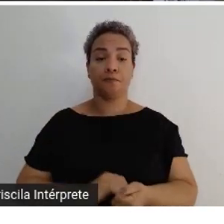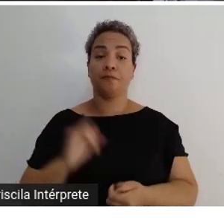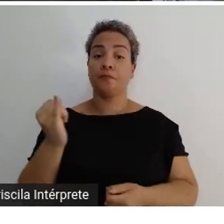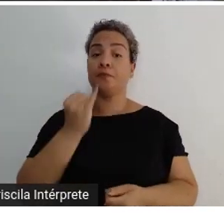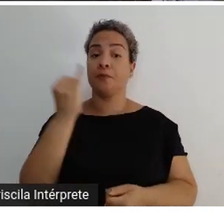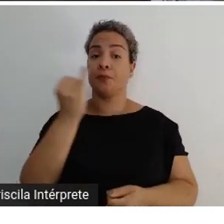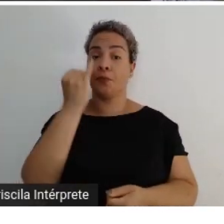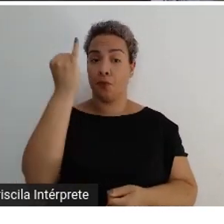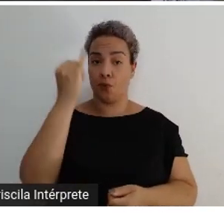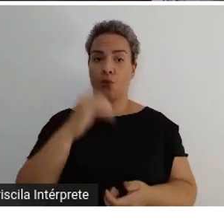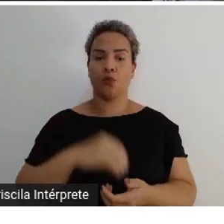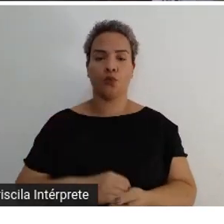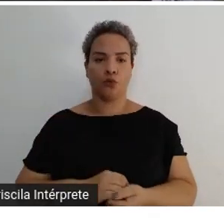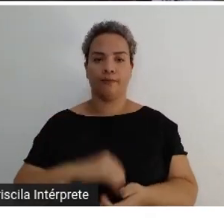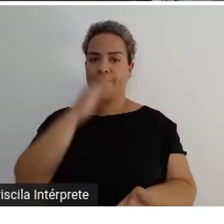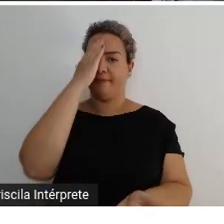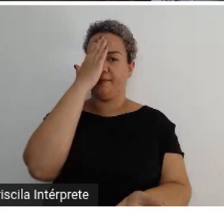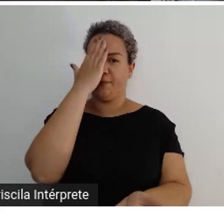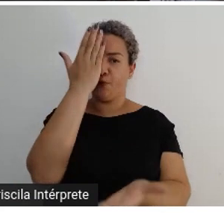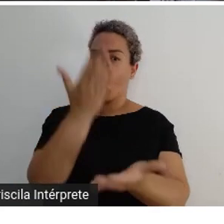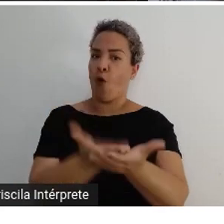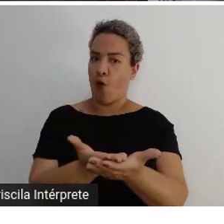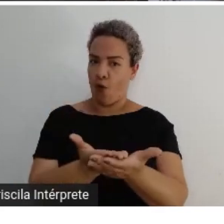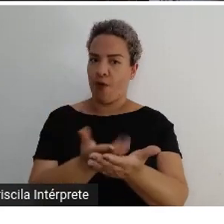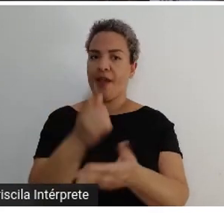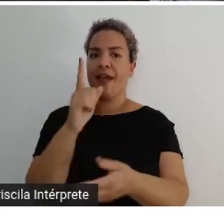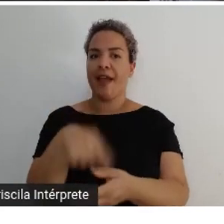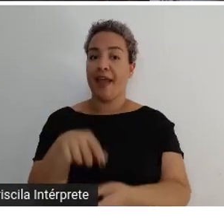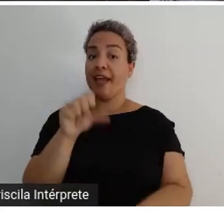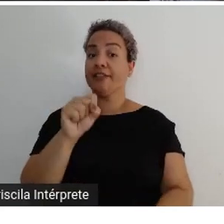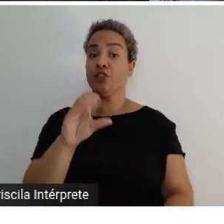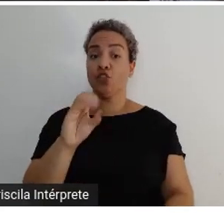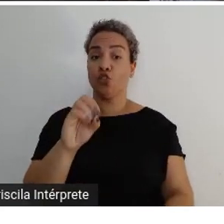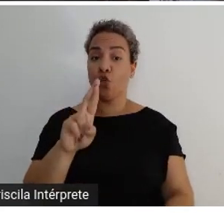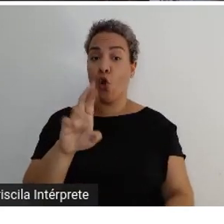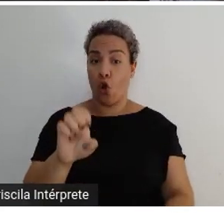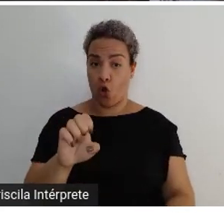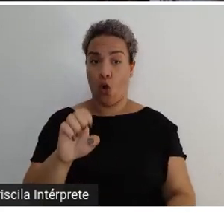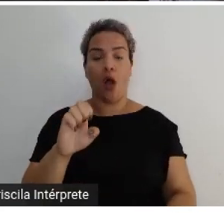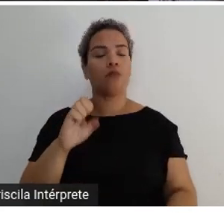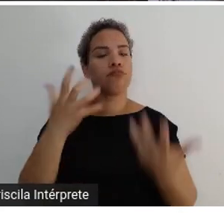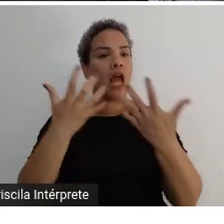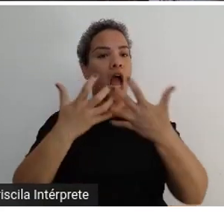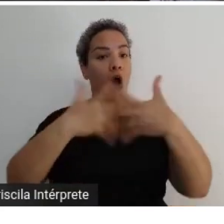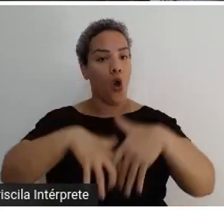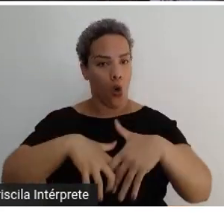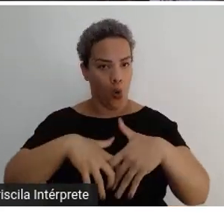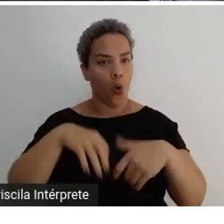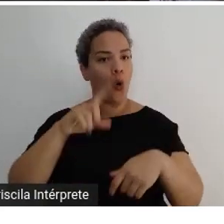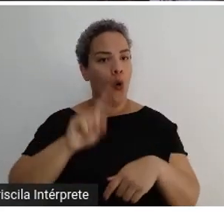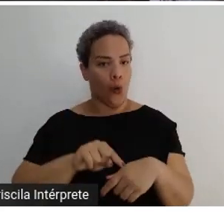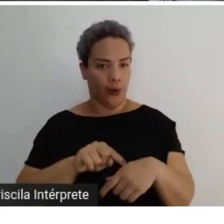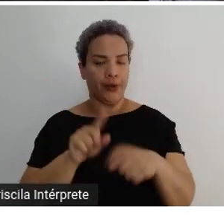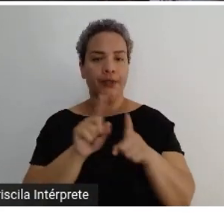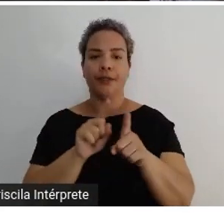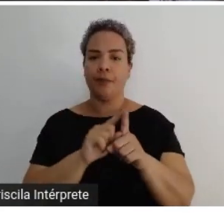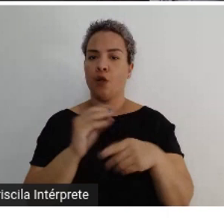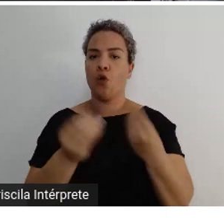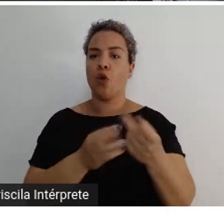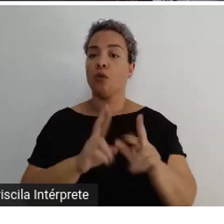né? Confiança é um score automático e ele é diferente do que a gente